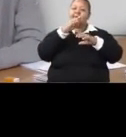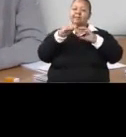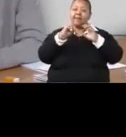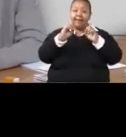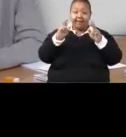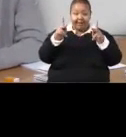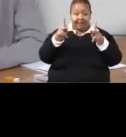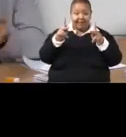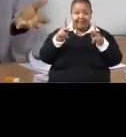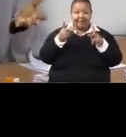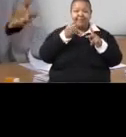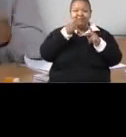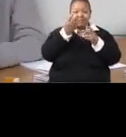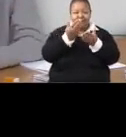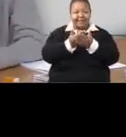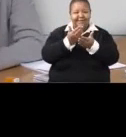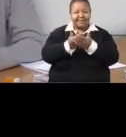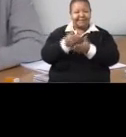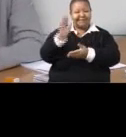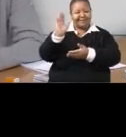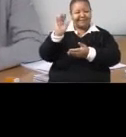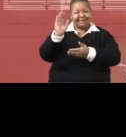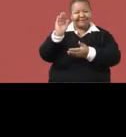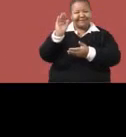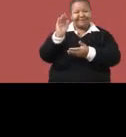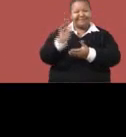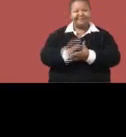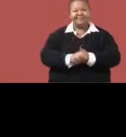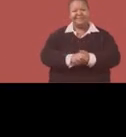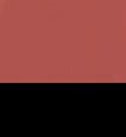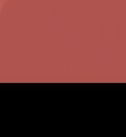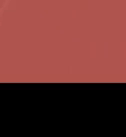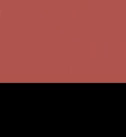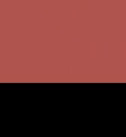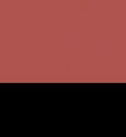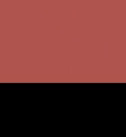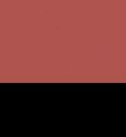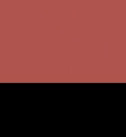suas dúvidas, ok? Bons estudos e até mais!